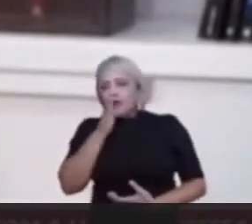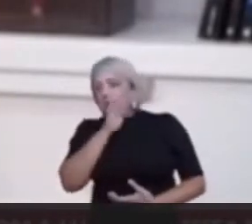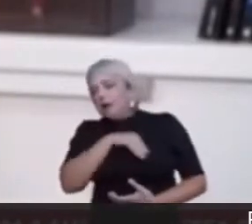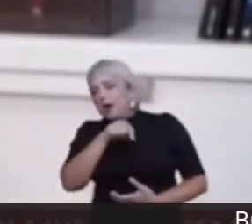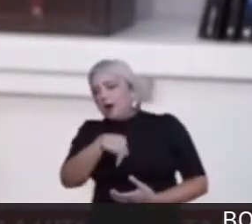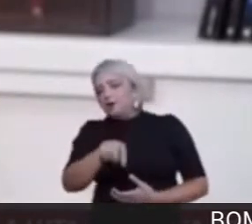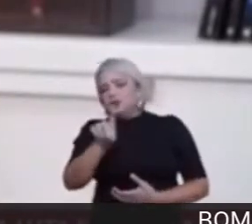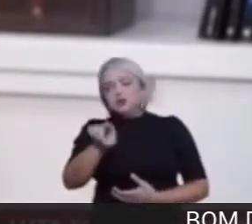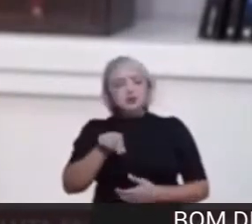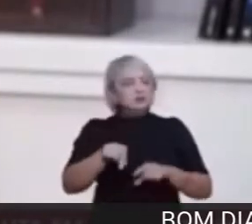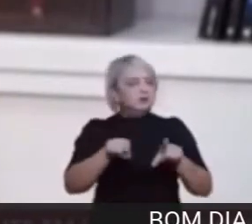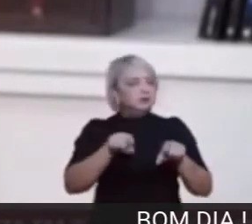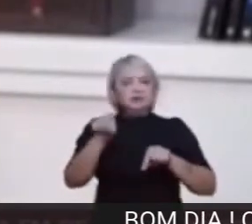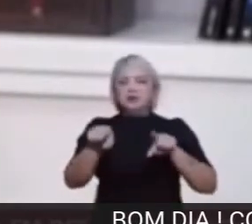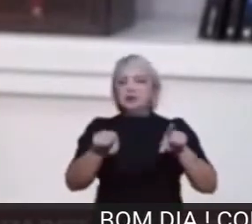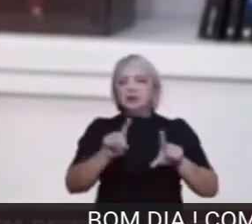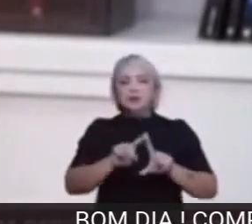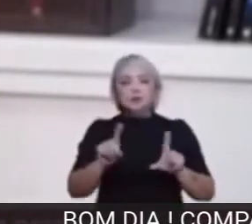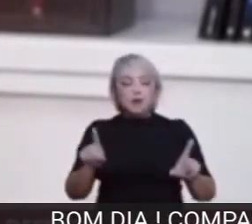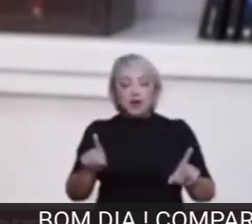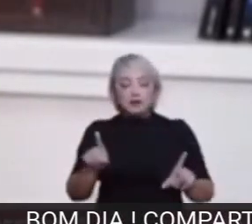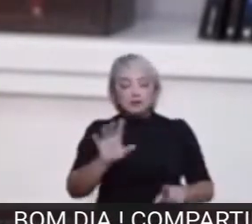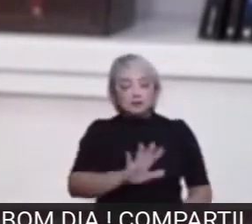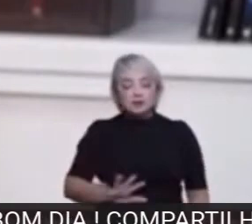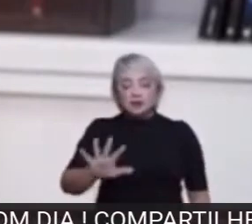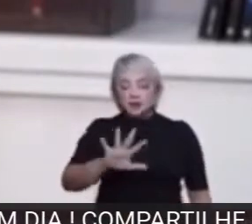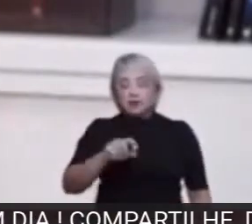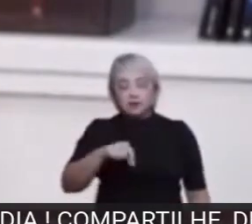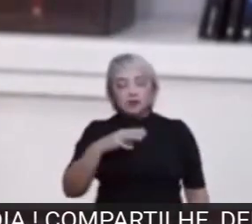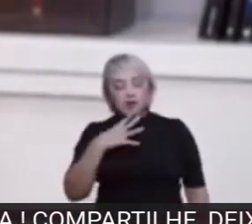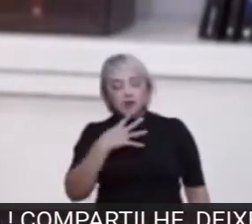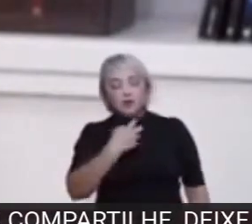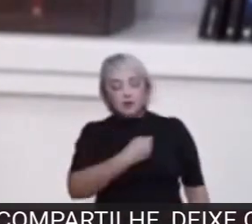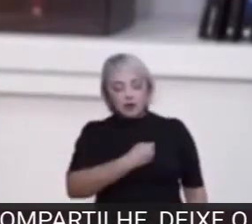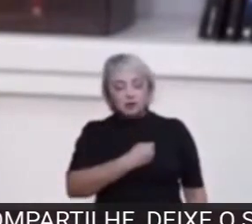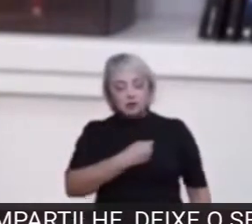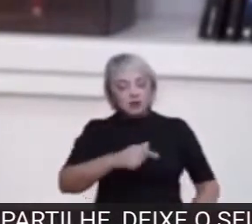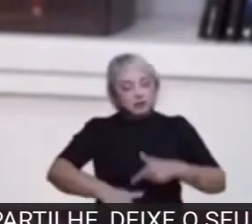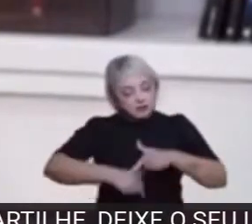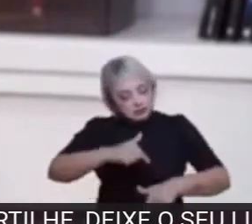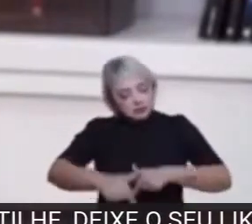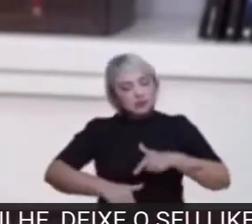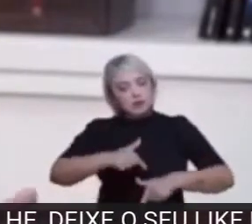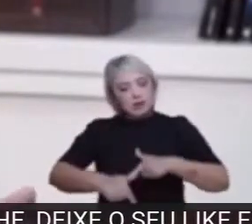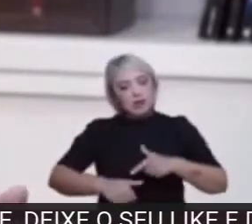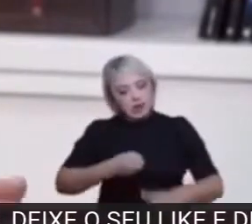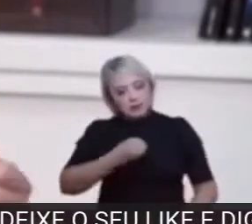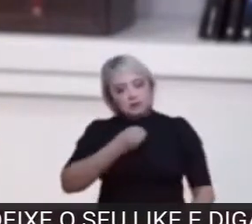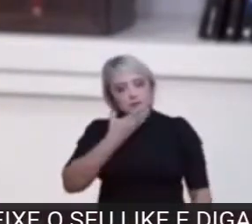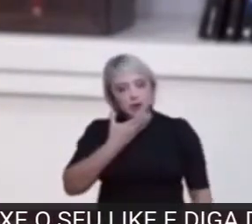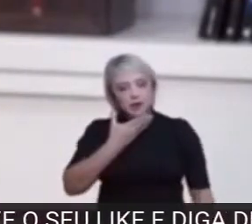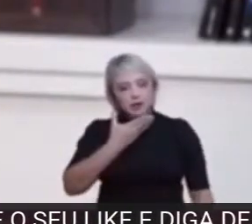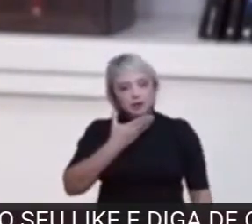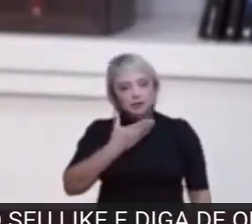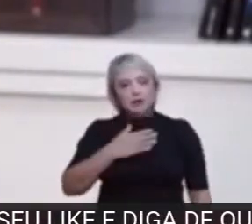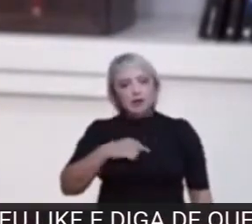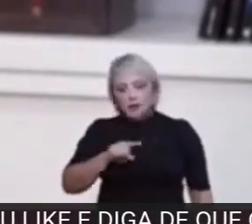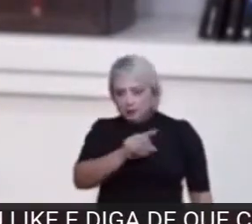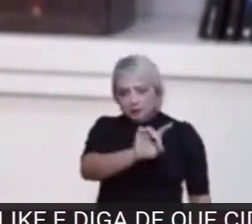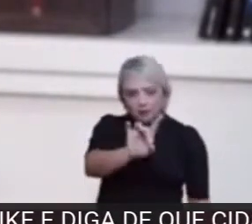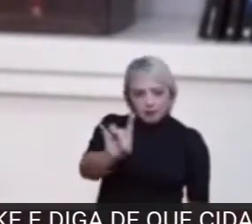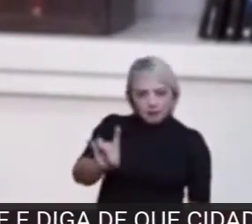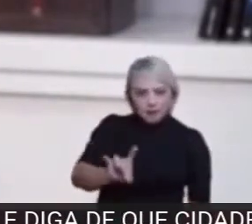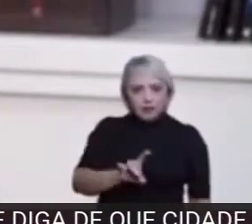geral, eu, sinceramente, acho que eles prestaram um serviço, sabe? E eles também, é importante